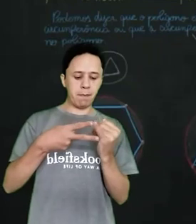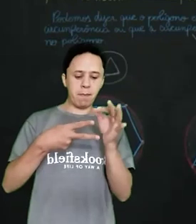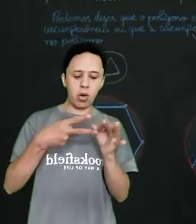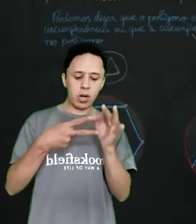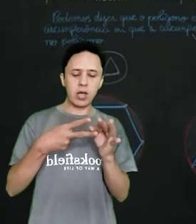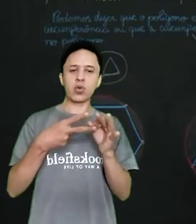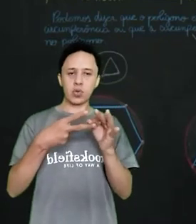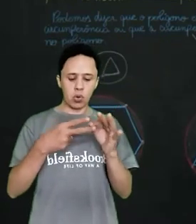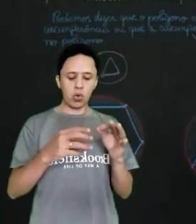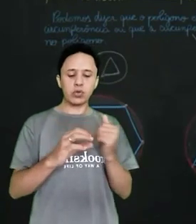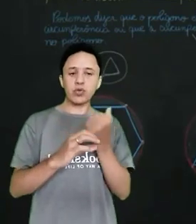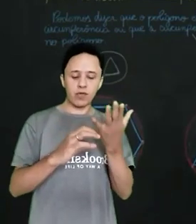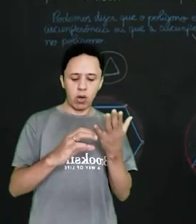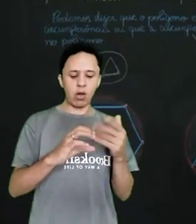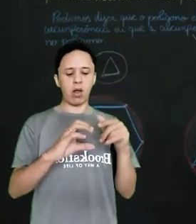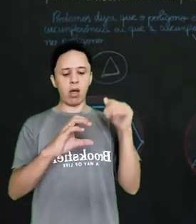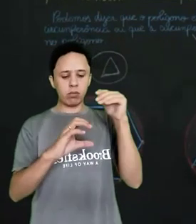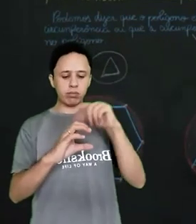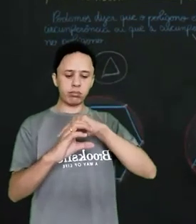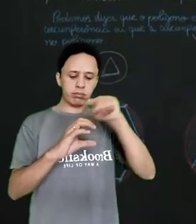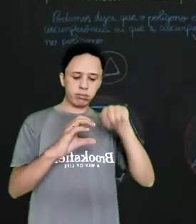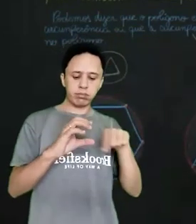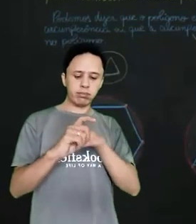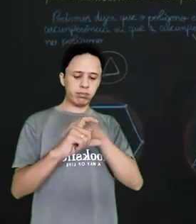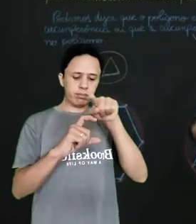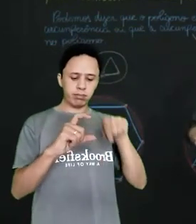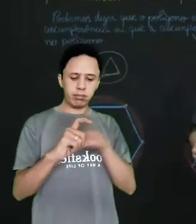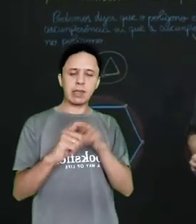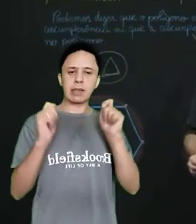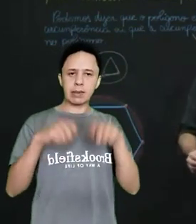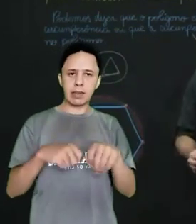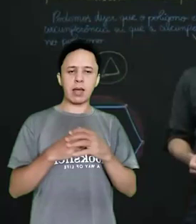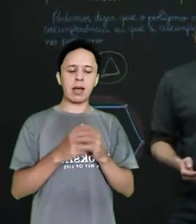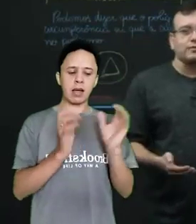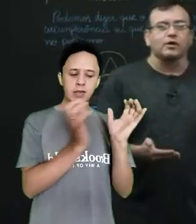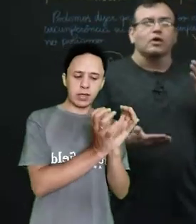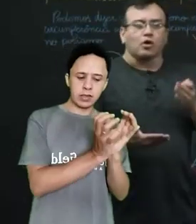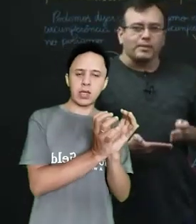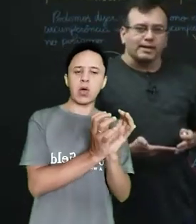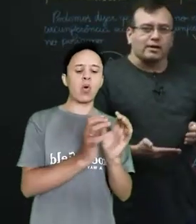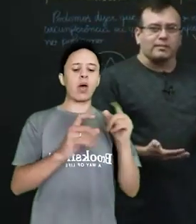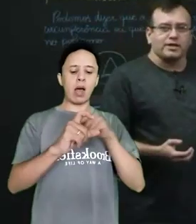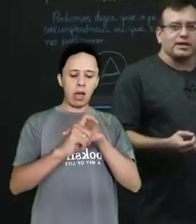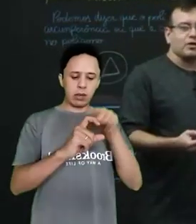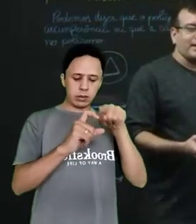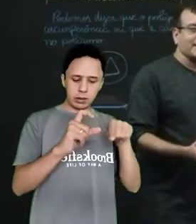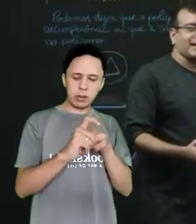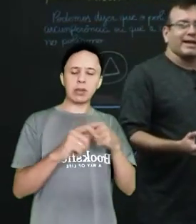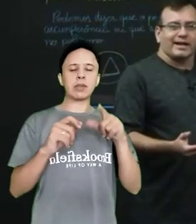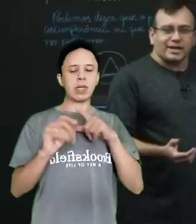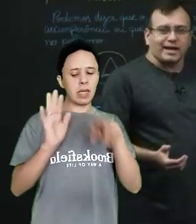nós temos aqui. Só que, para que ele tenha essa classificação de polígono circunscrito, obrigatoriamente